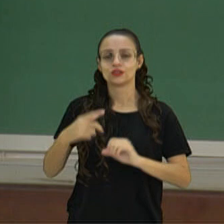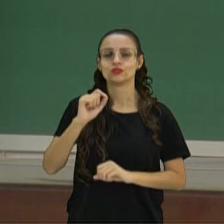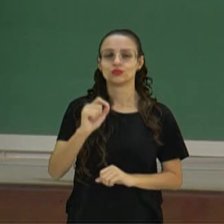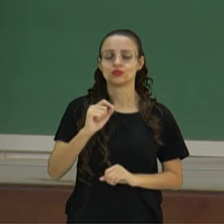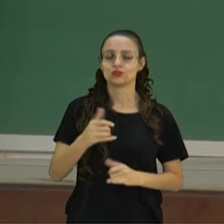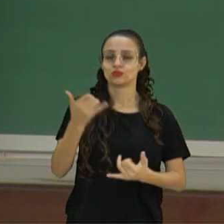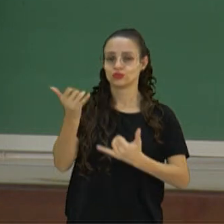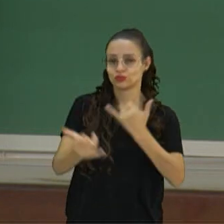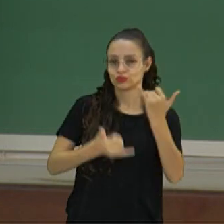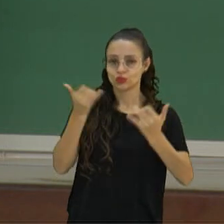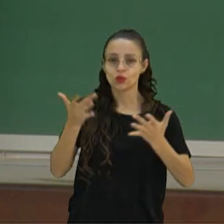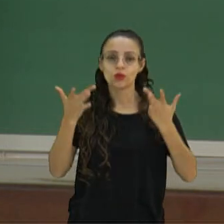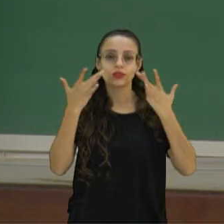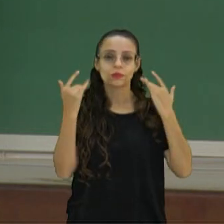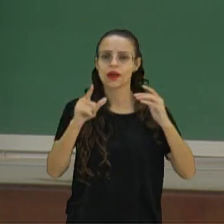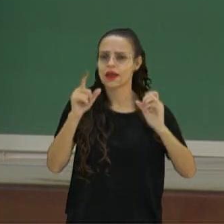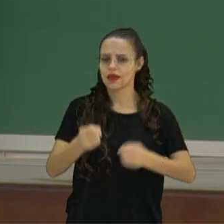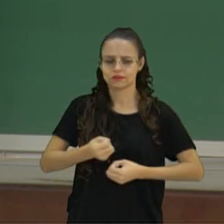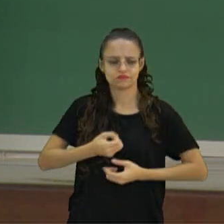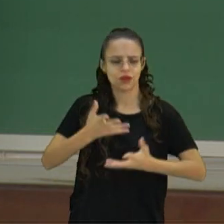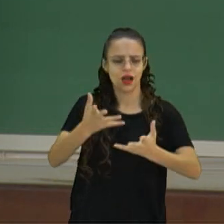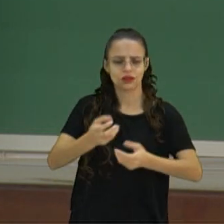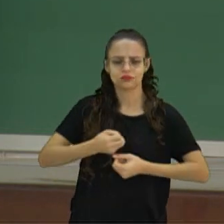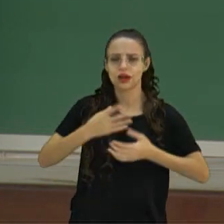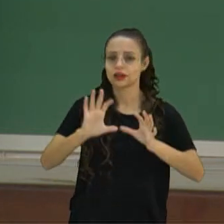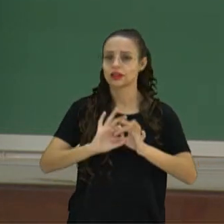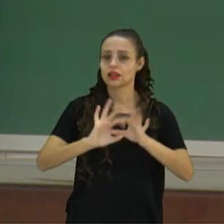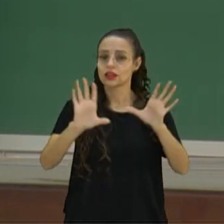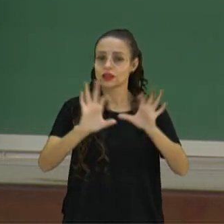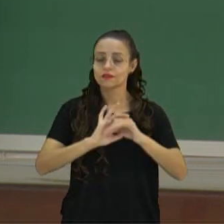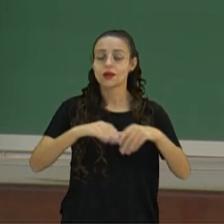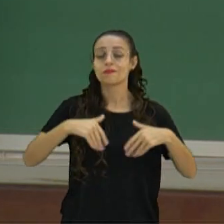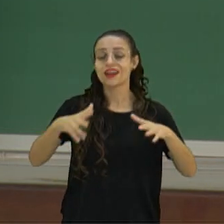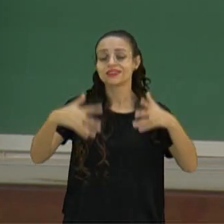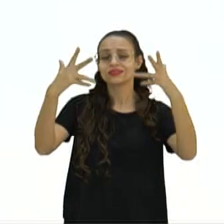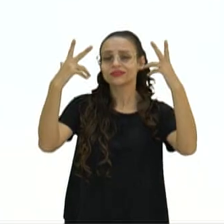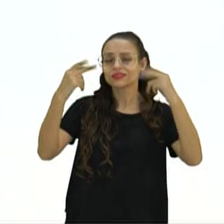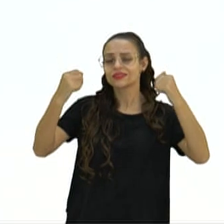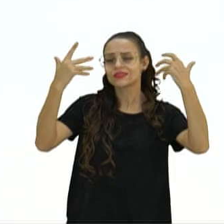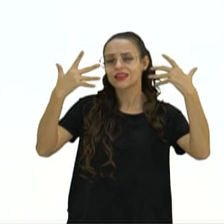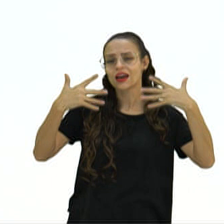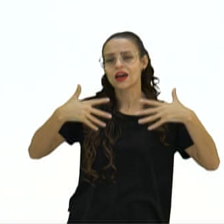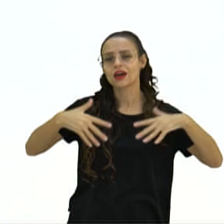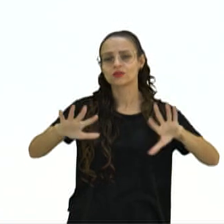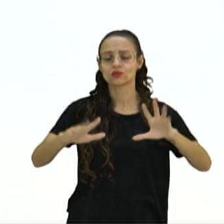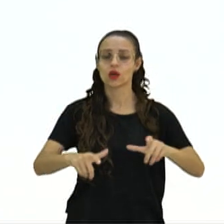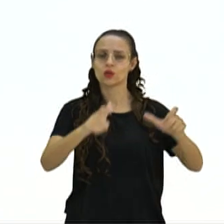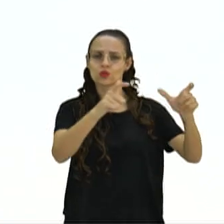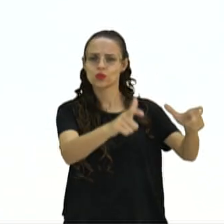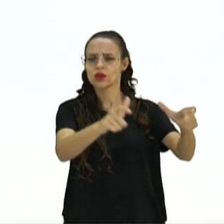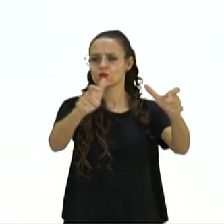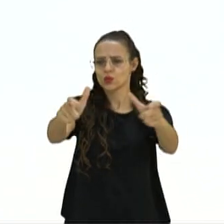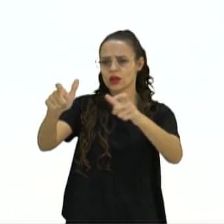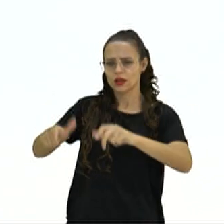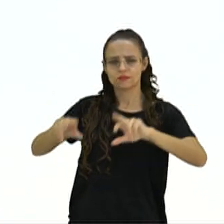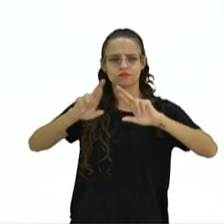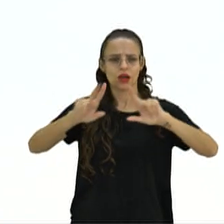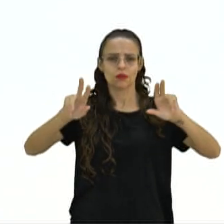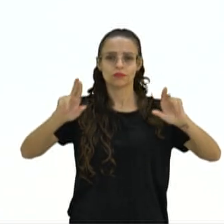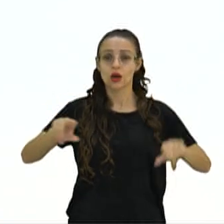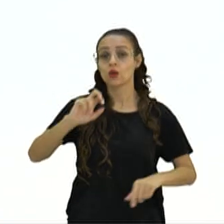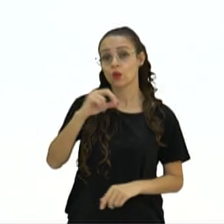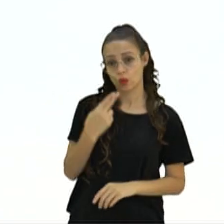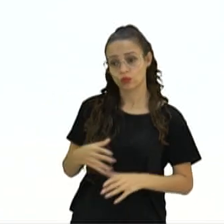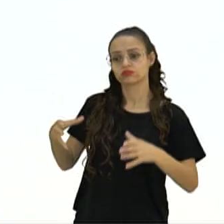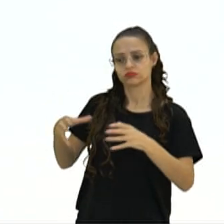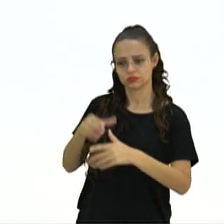do jogo dramático. Então, ele é espontâneo, age-se com mais naturalidade em espaços diferenciados, com o próprio grupo de